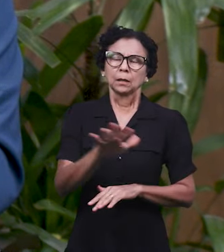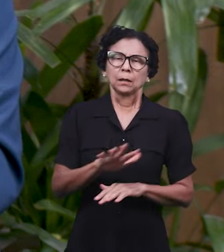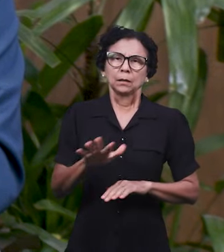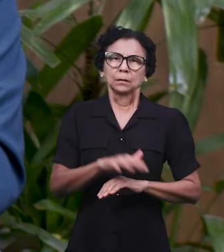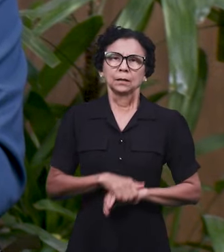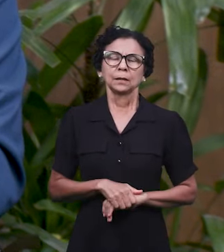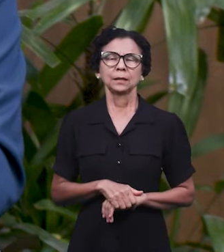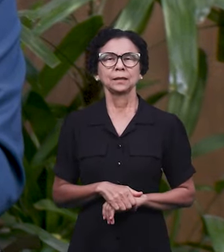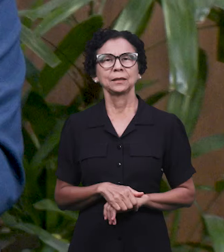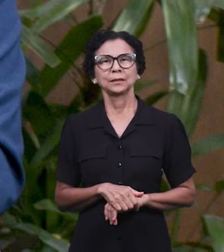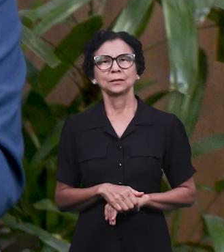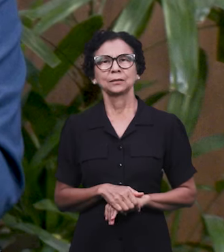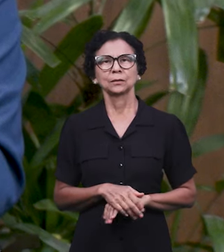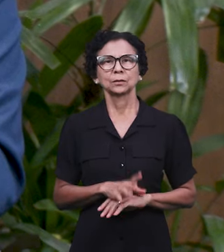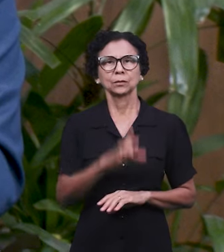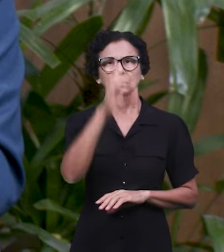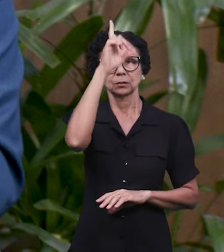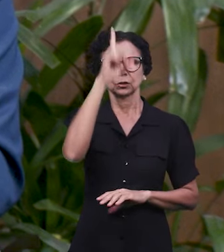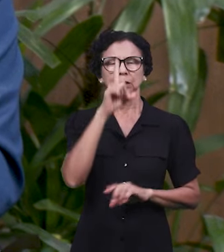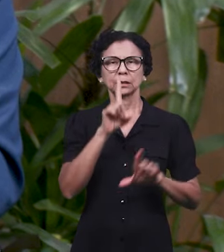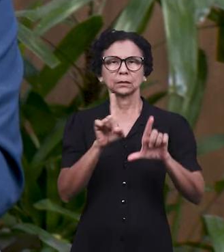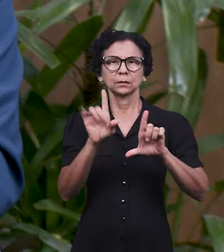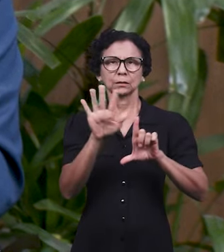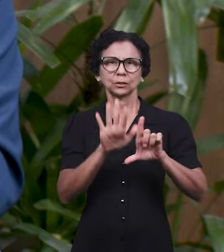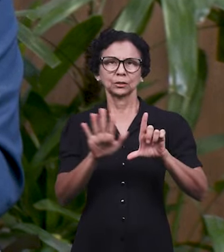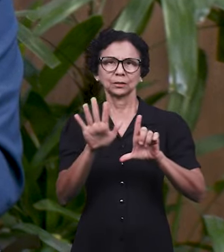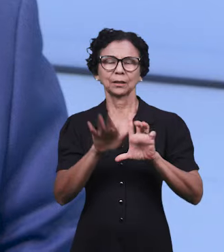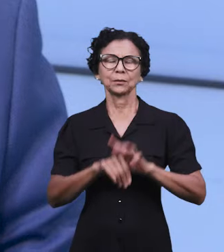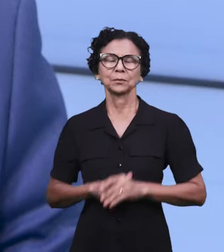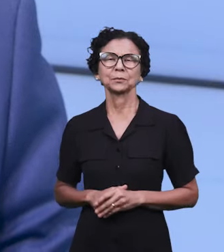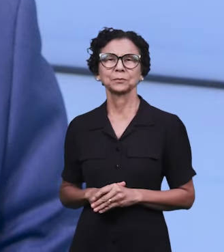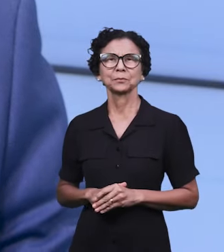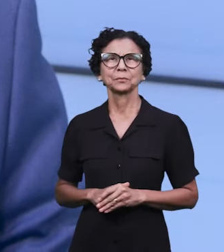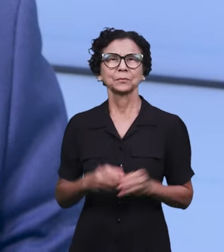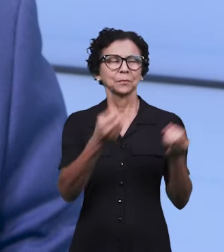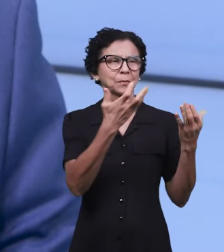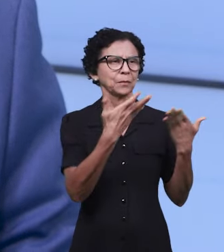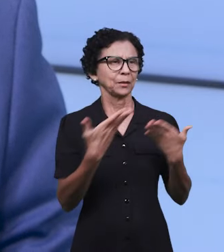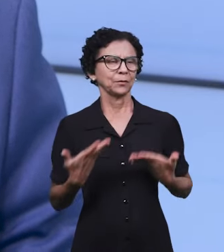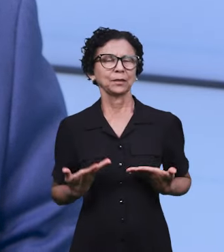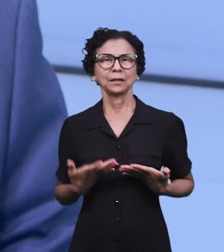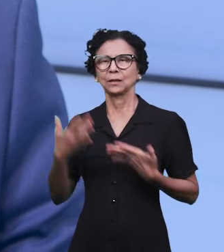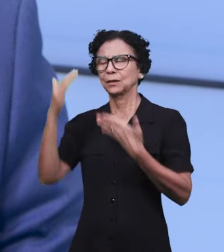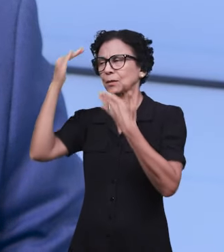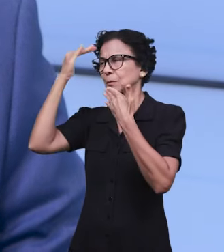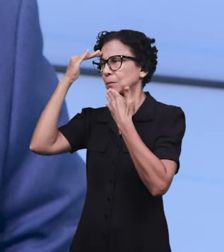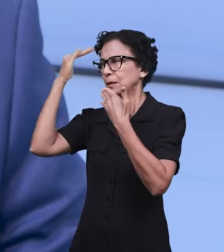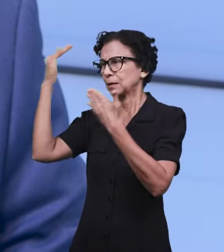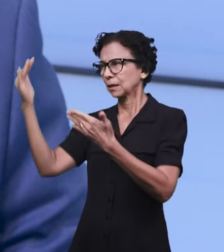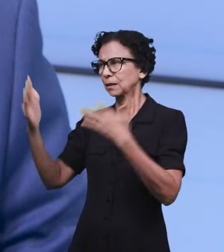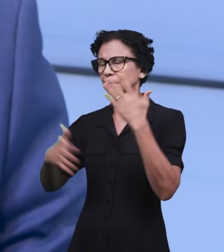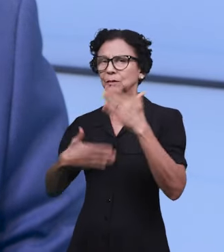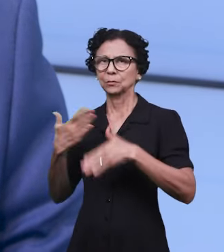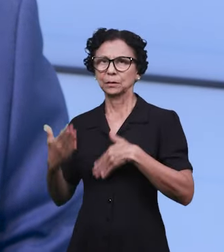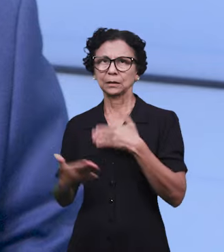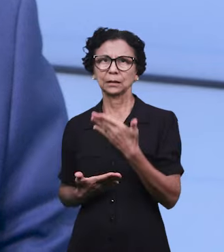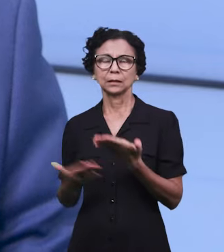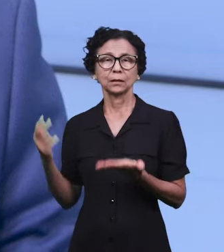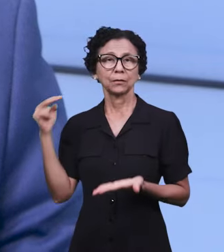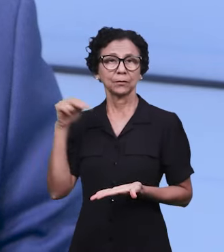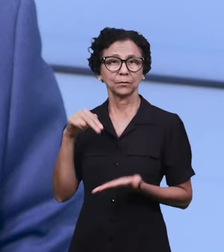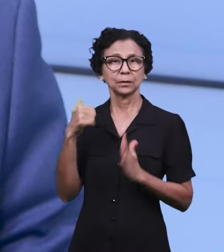digital Dr Isaías seja bem-vindo Dr Rodrigo Obrigado uma alegria estar aqui novamente no programa e